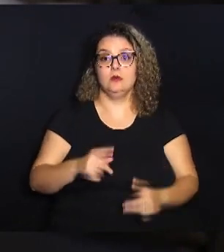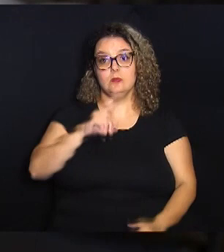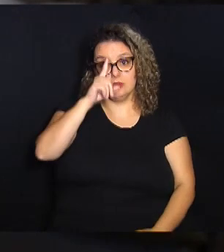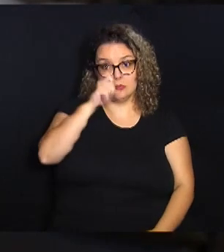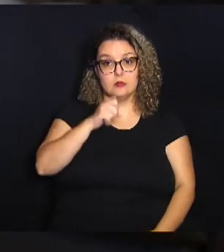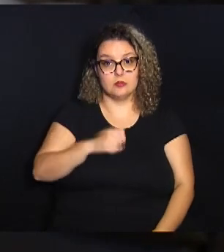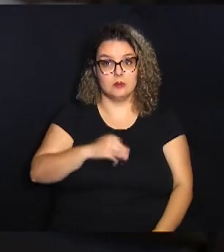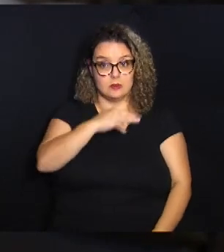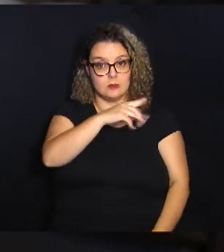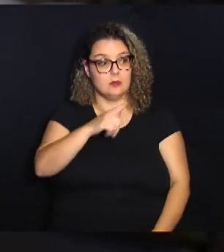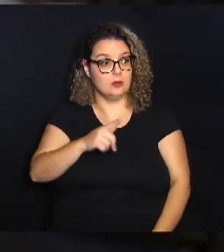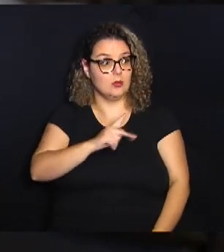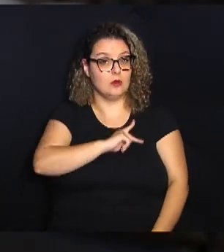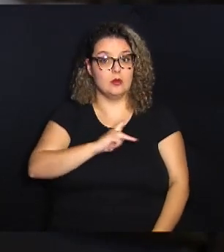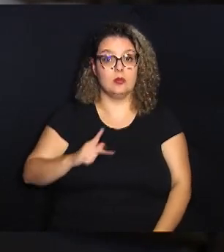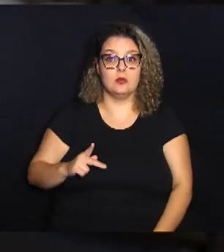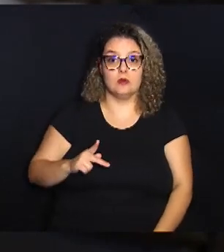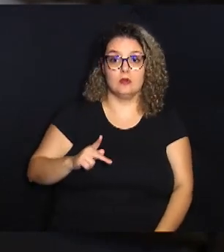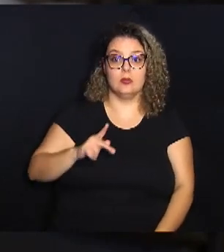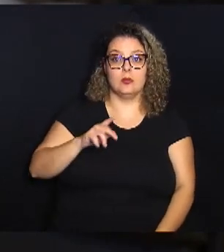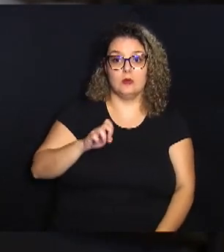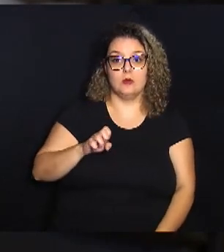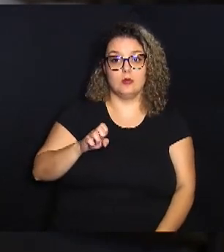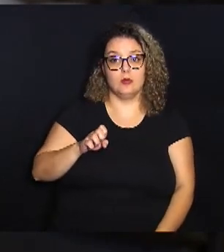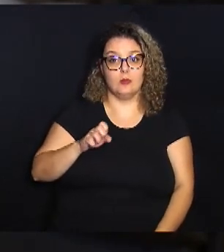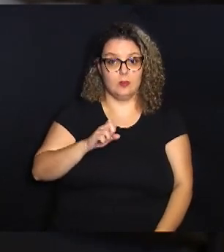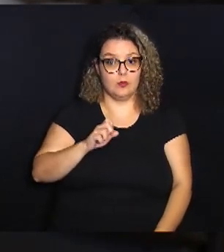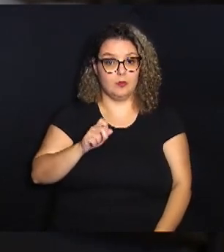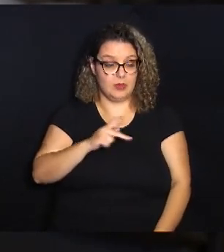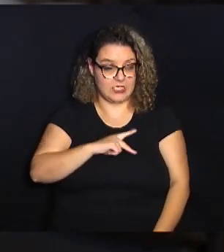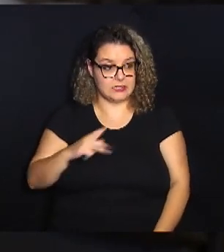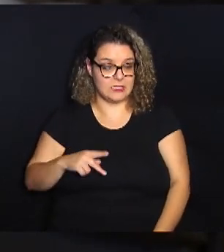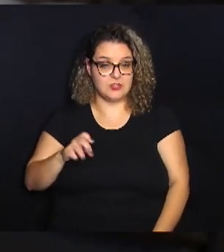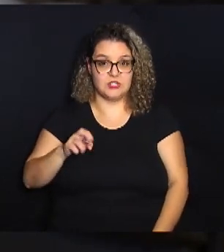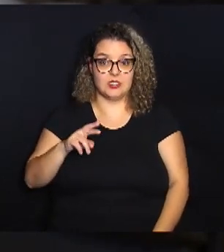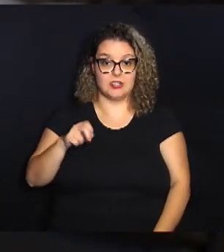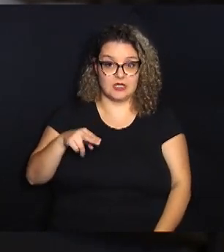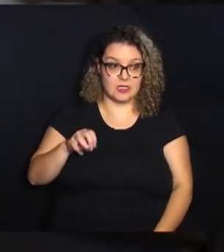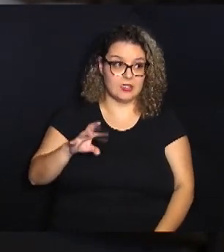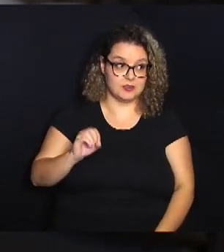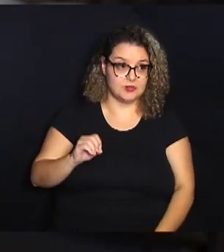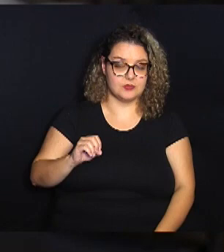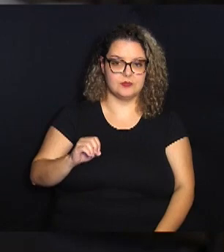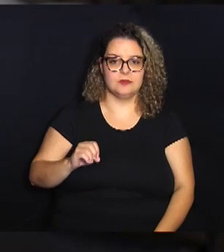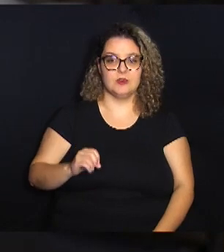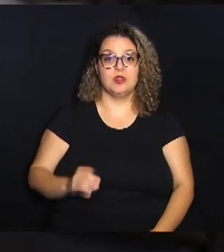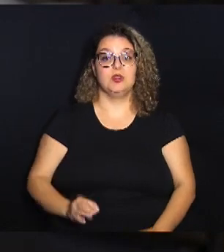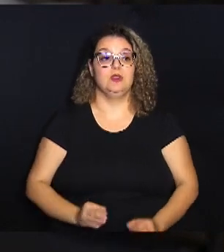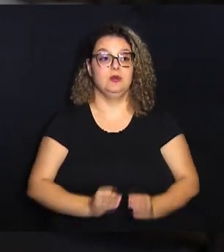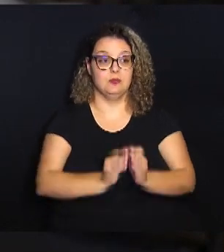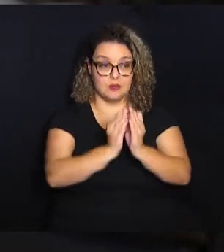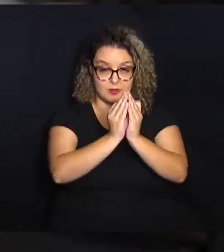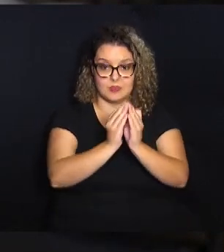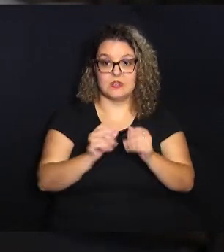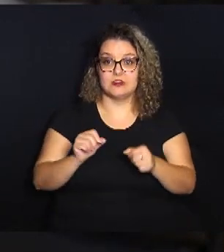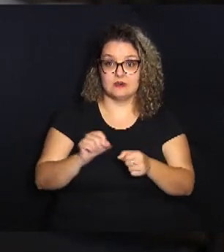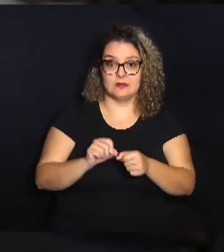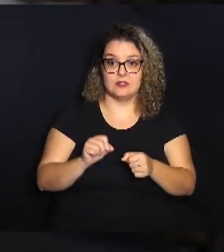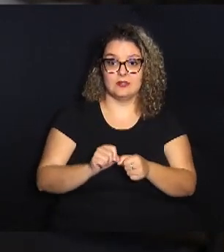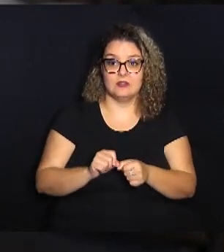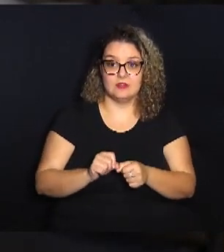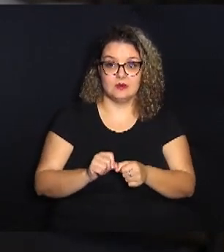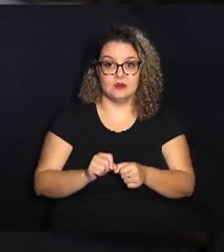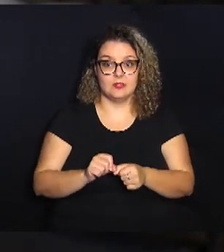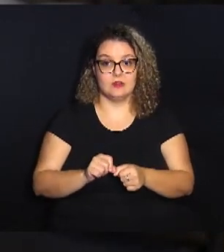o presidente Ernesto Geisel, né, que era o presidente da época, e uma missa celebrada pelo